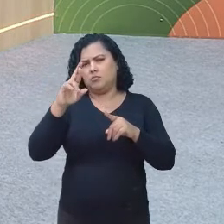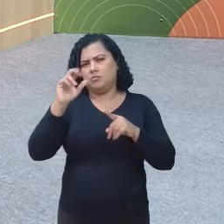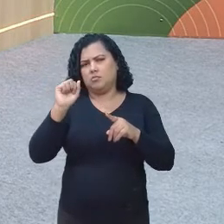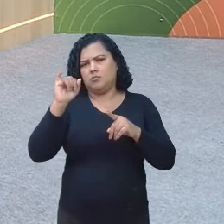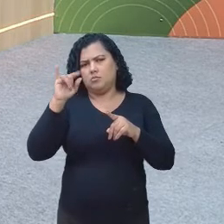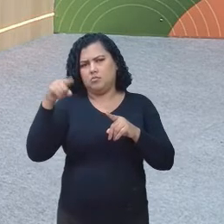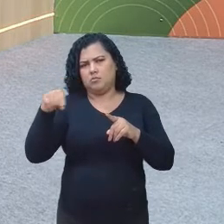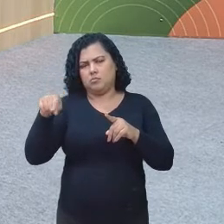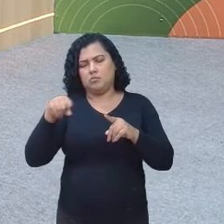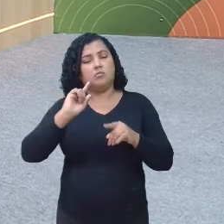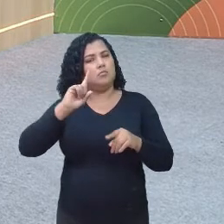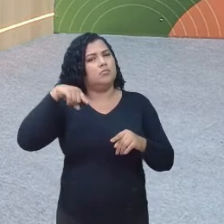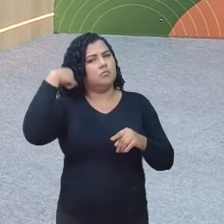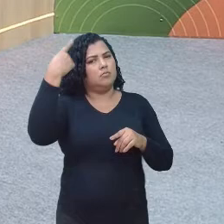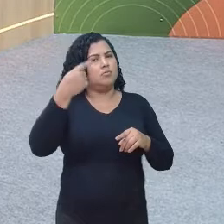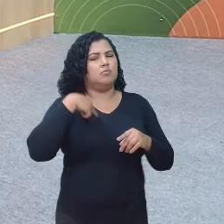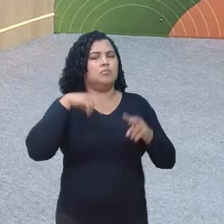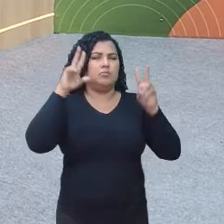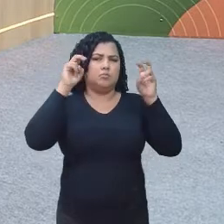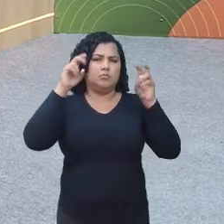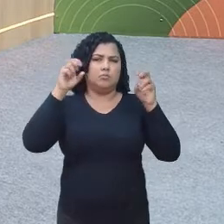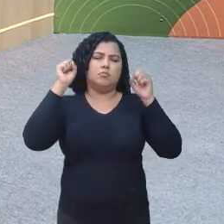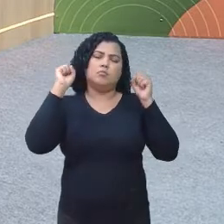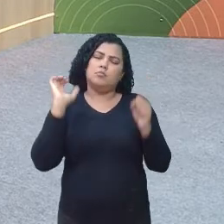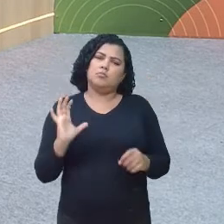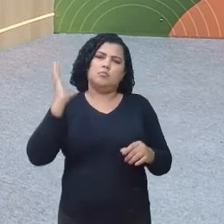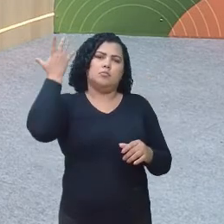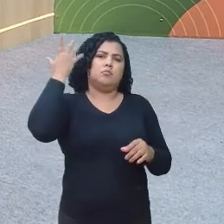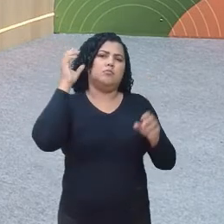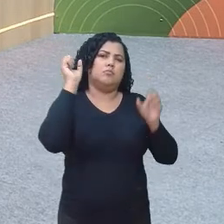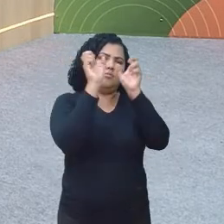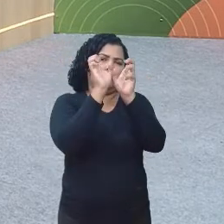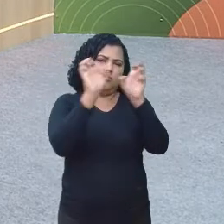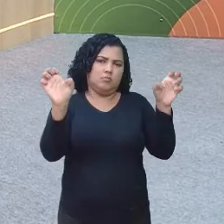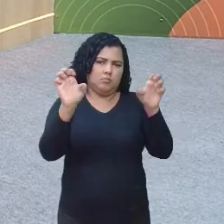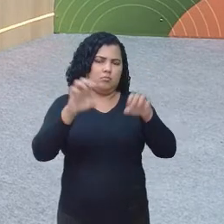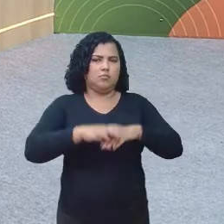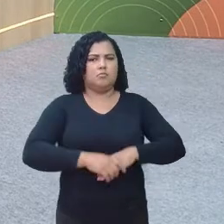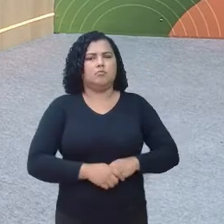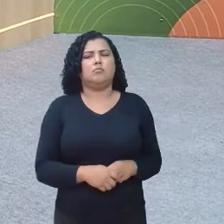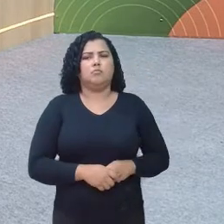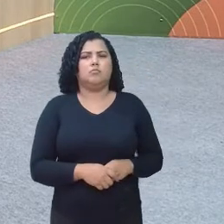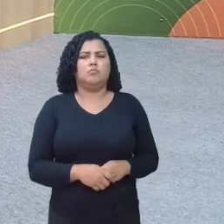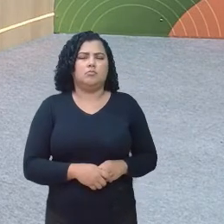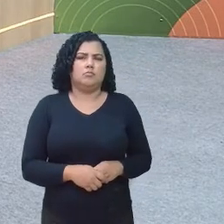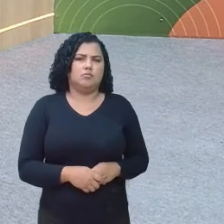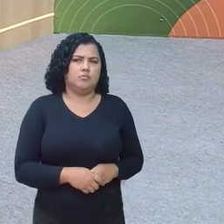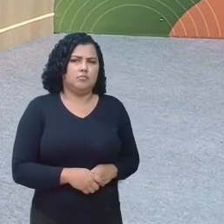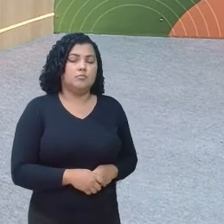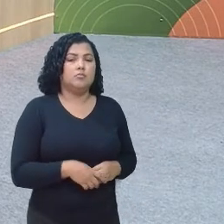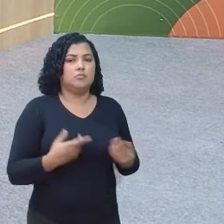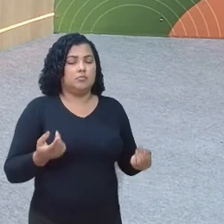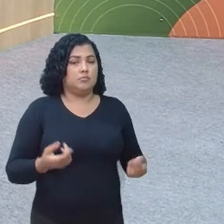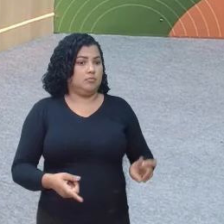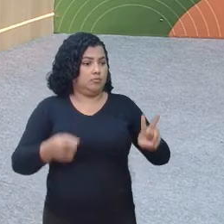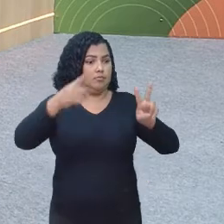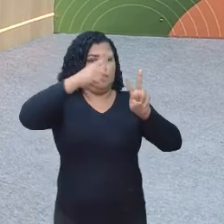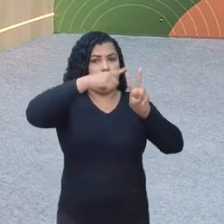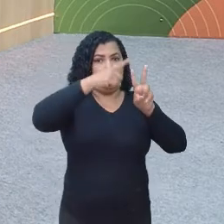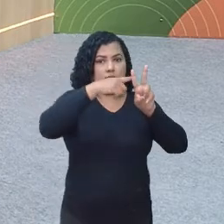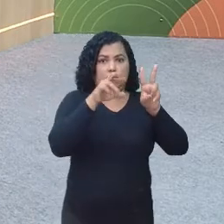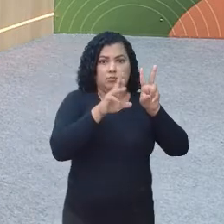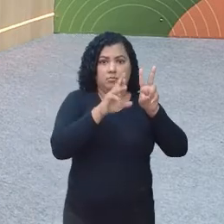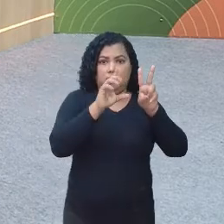de soluções de equações. A gente chama raiz por esse sentido aí, tá certo? O radical é